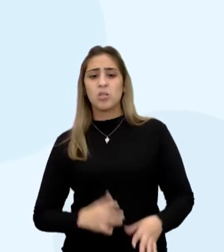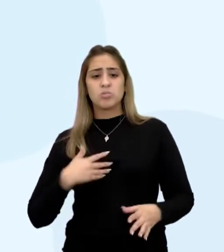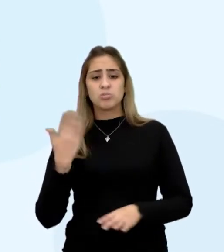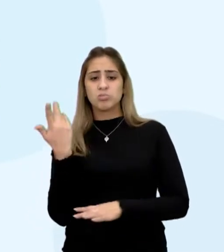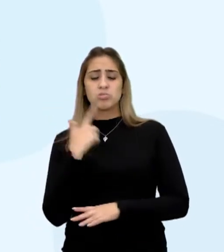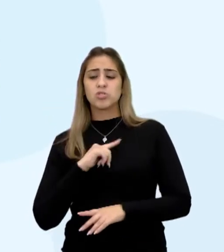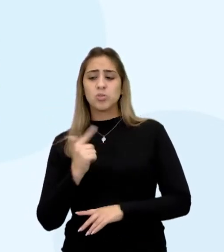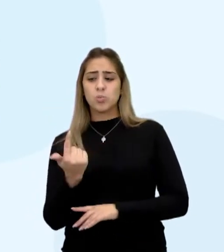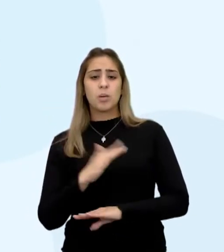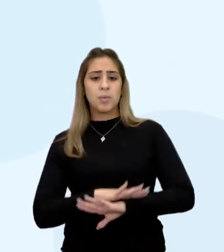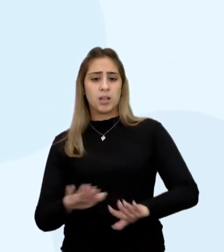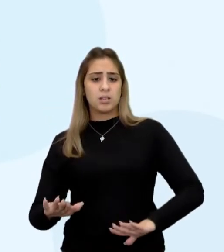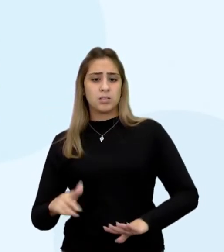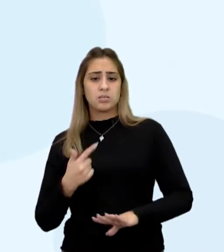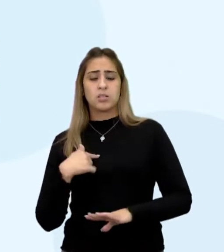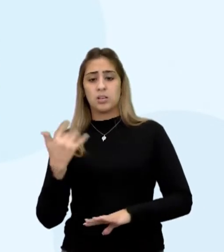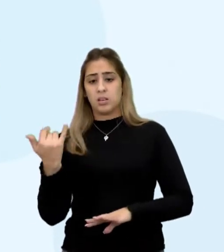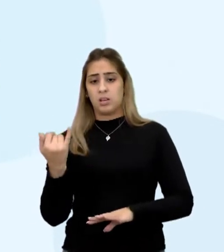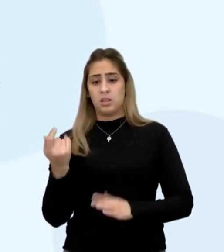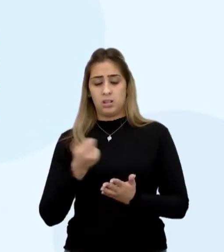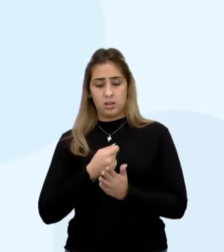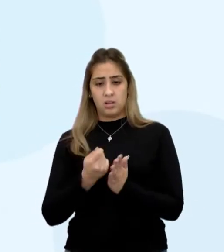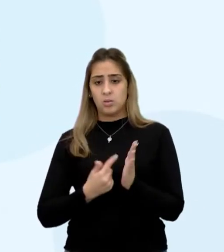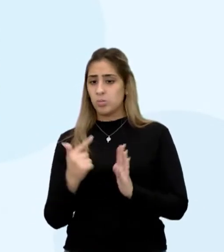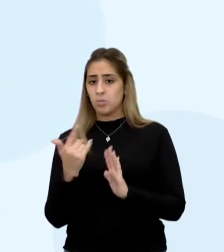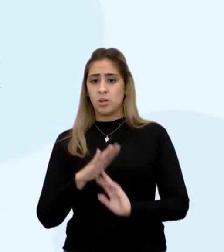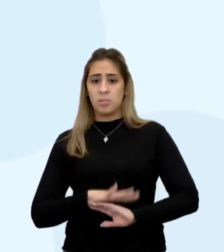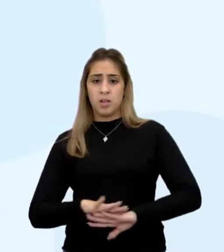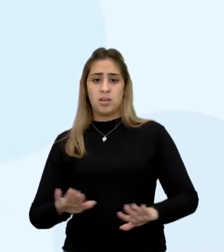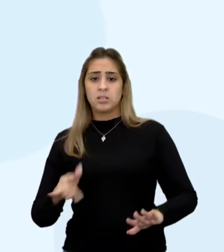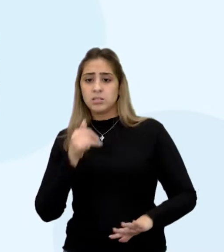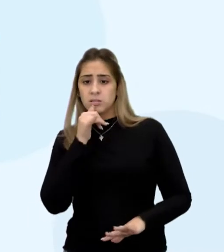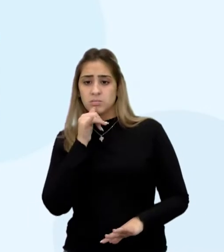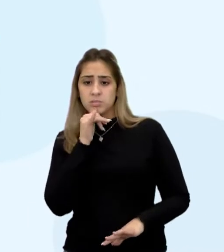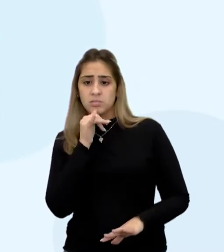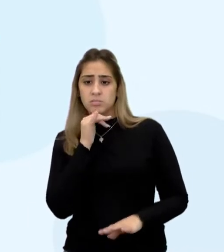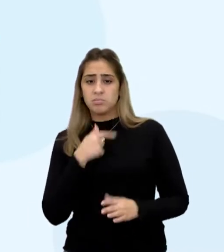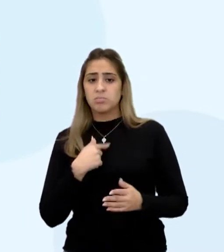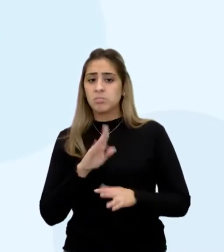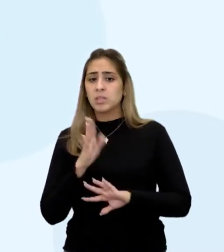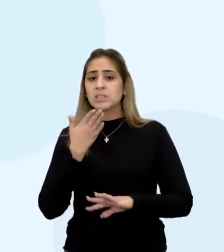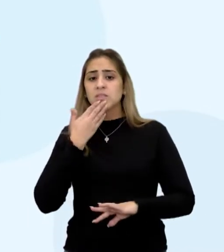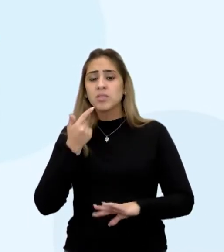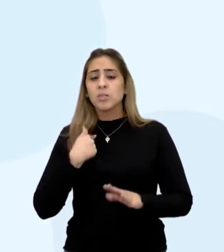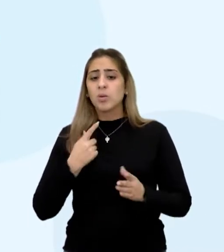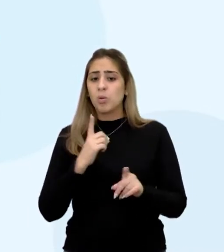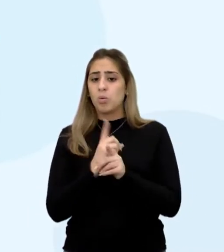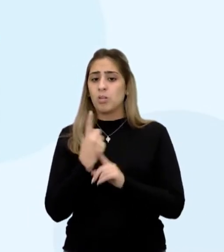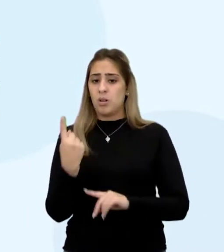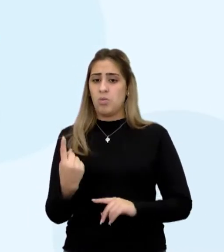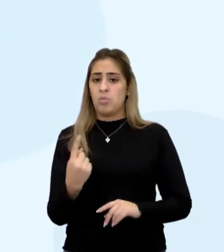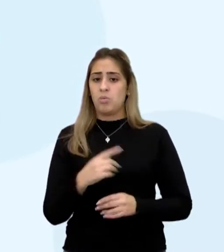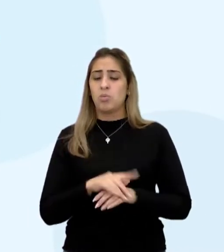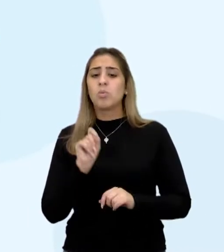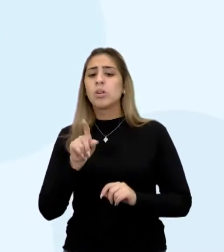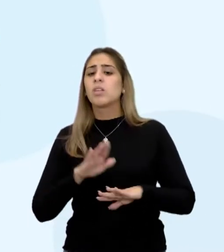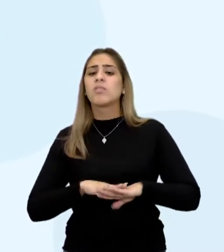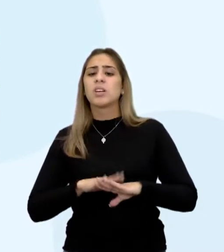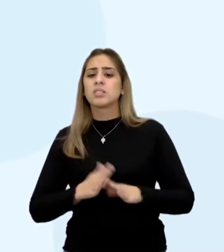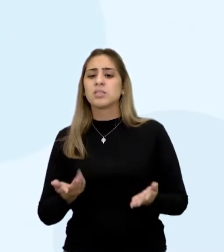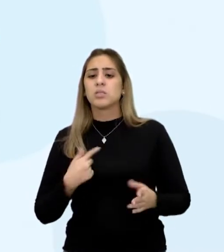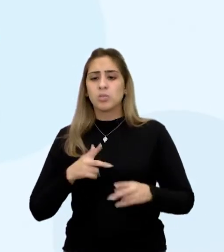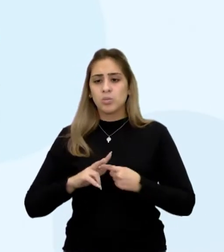de existir. O caneteiro, por exemplo, não existe mais. Pelo menos não é nada fácil encontrar um. O que ele